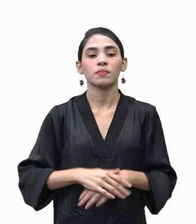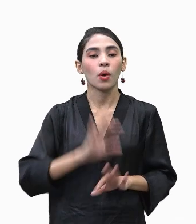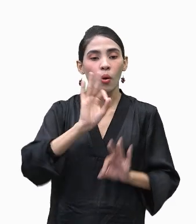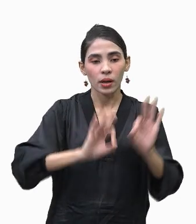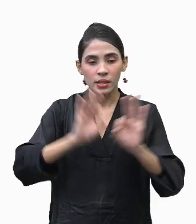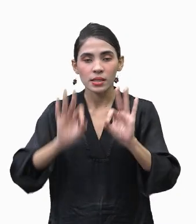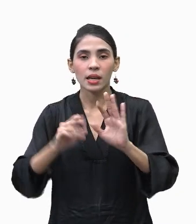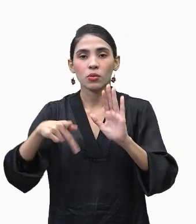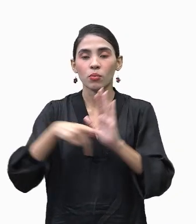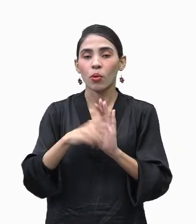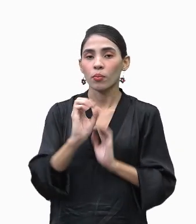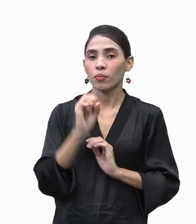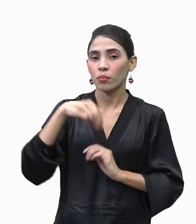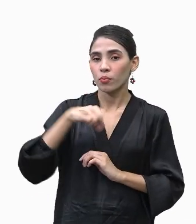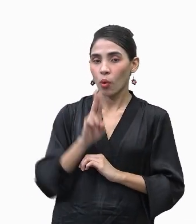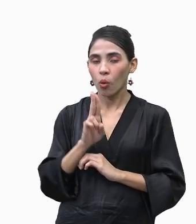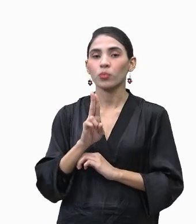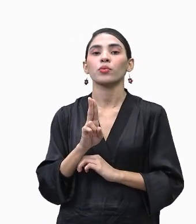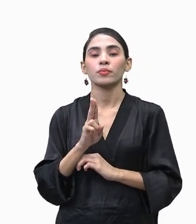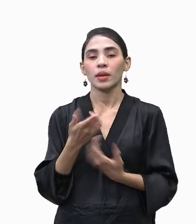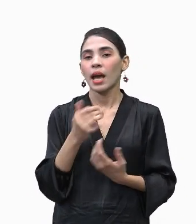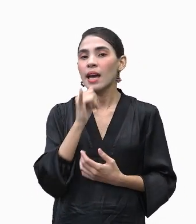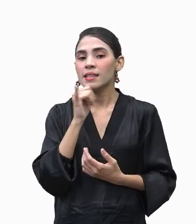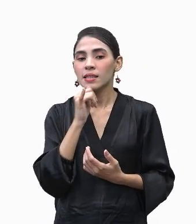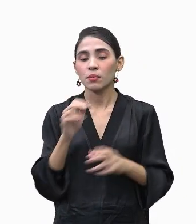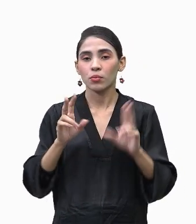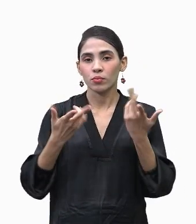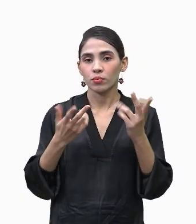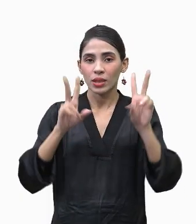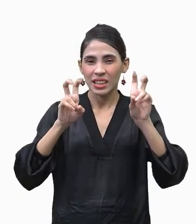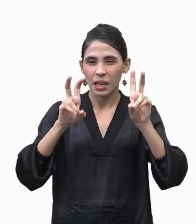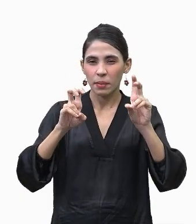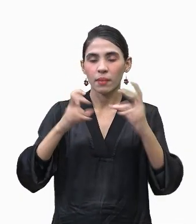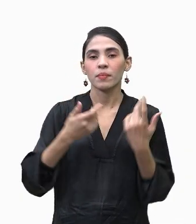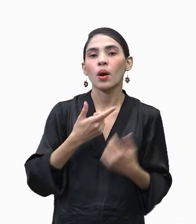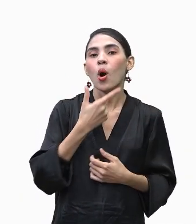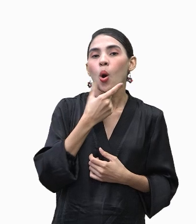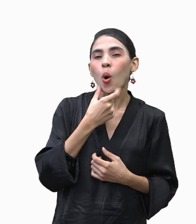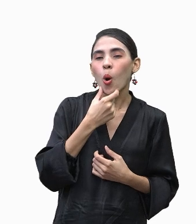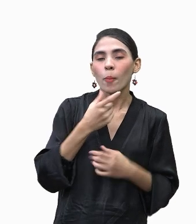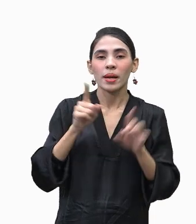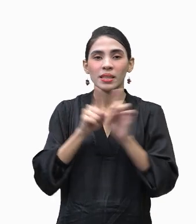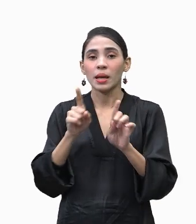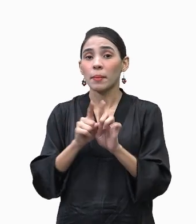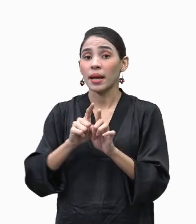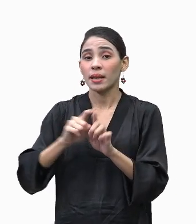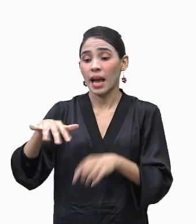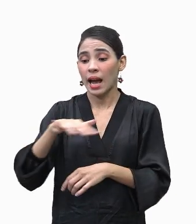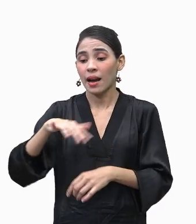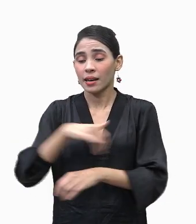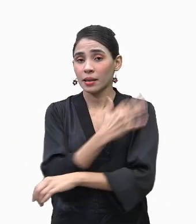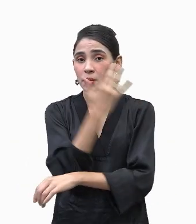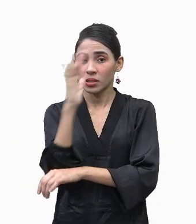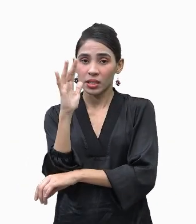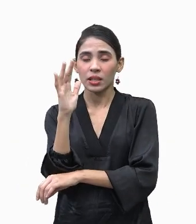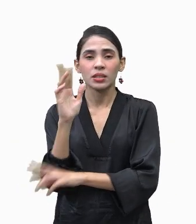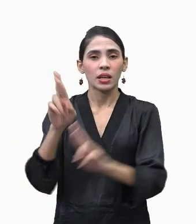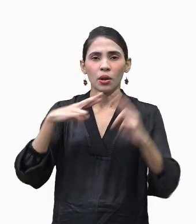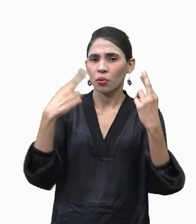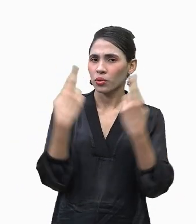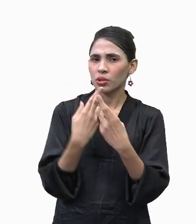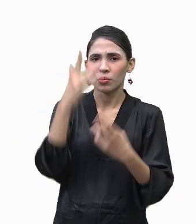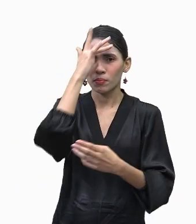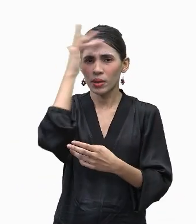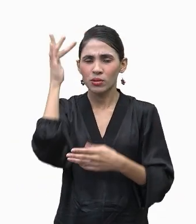Nações Unidas sobre o Homem e o Meio Ambiente, né? E essa conferência, ela reuniu chefes de Estado